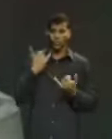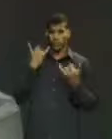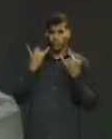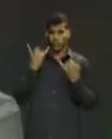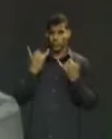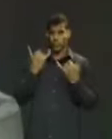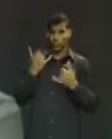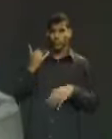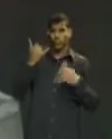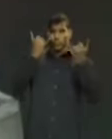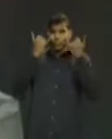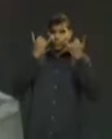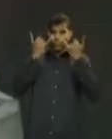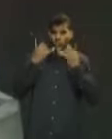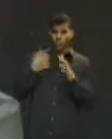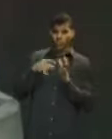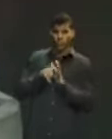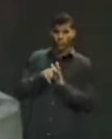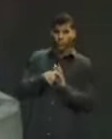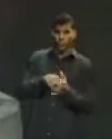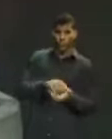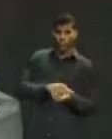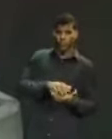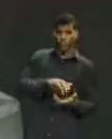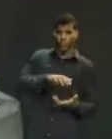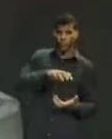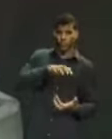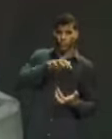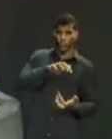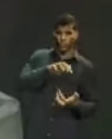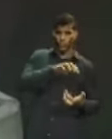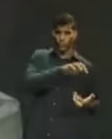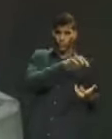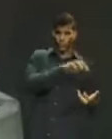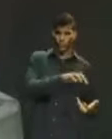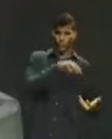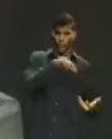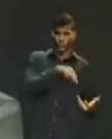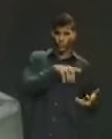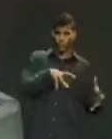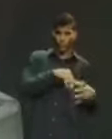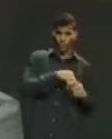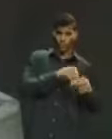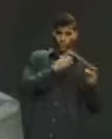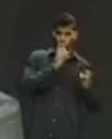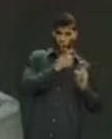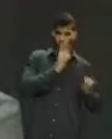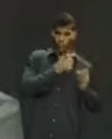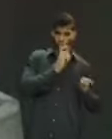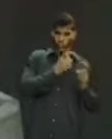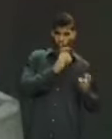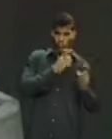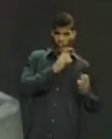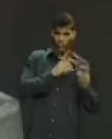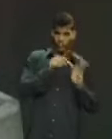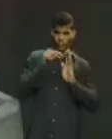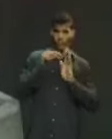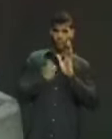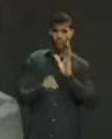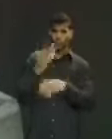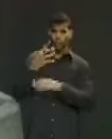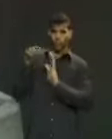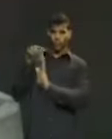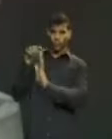recolhidas pelas pesquisas, um conjunto de recomendações. Por que a gente fez isso e faz